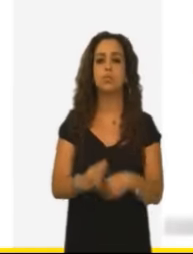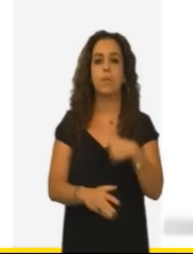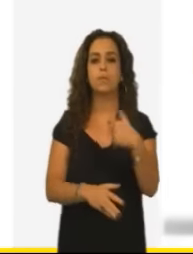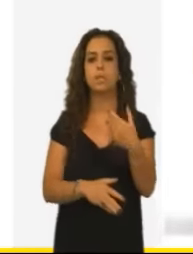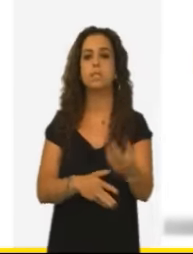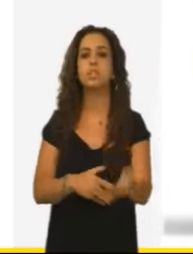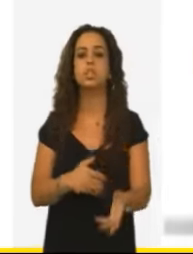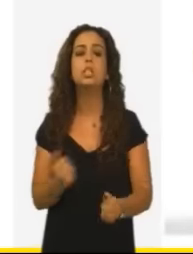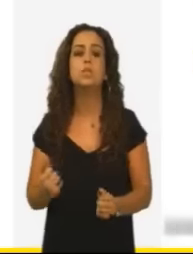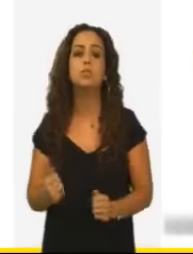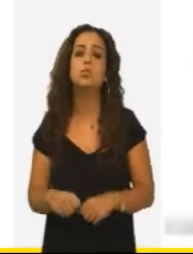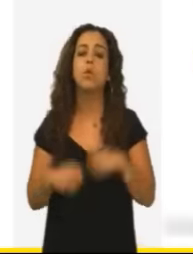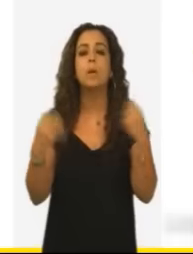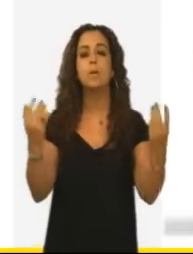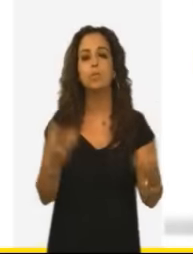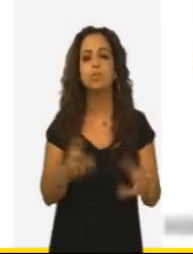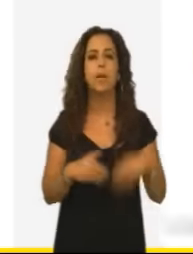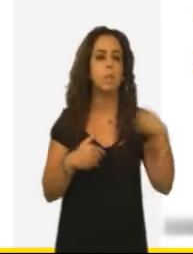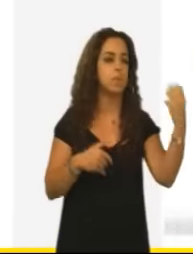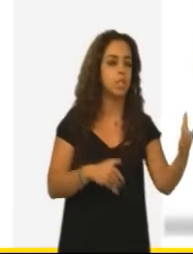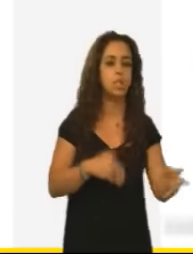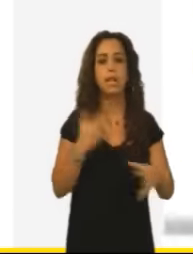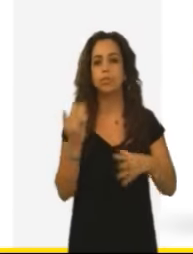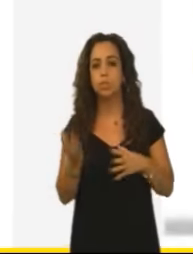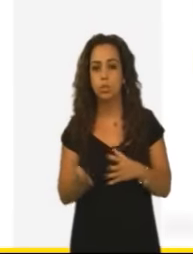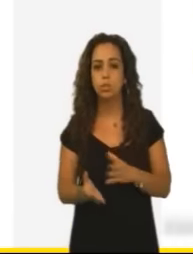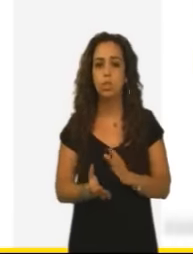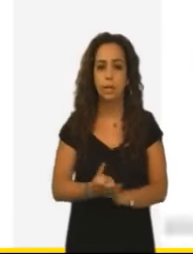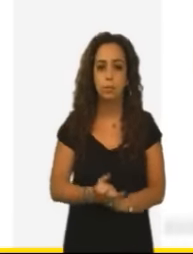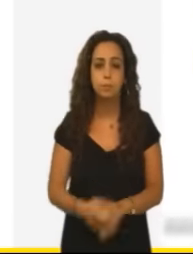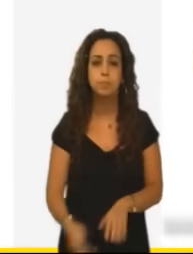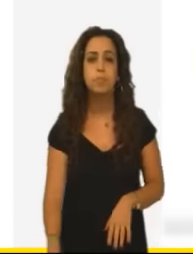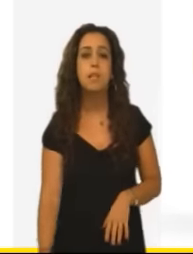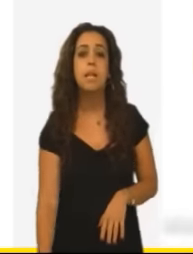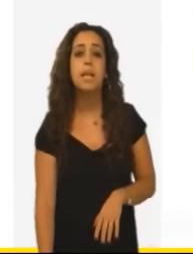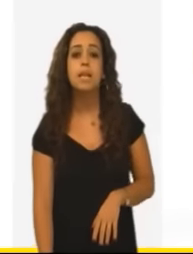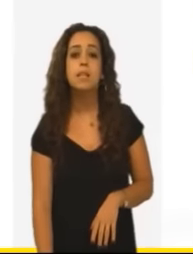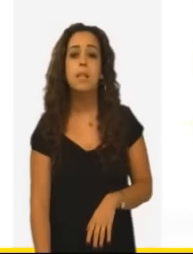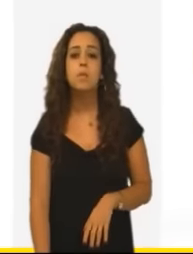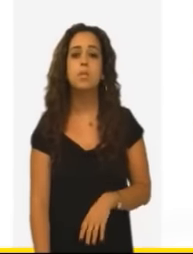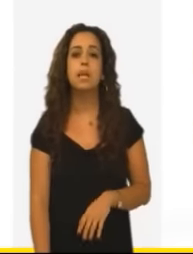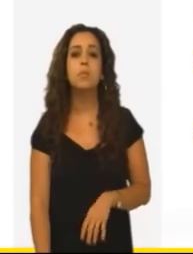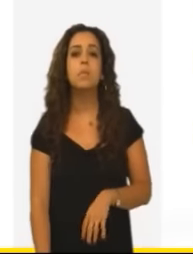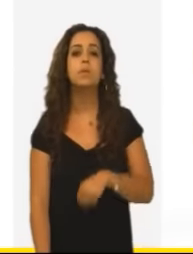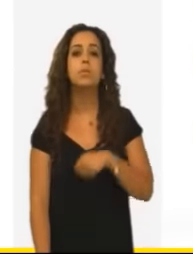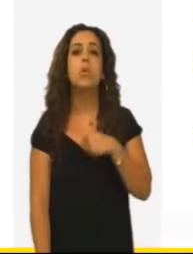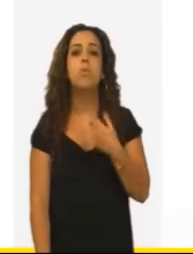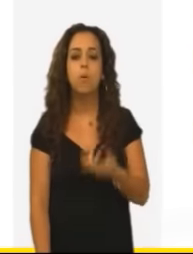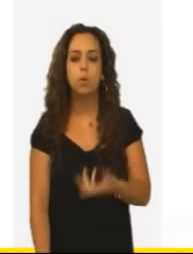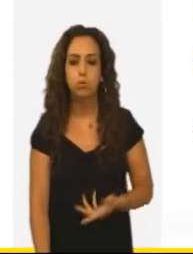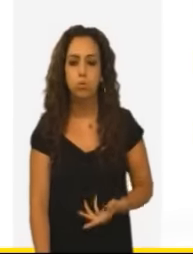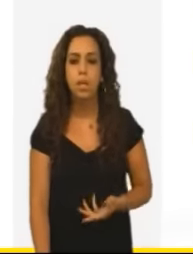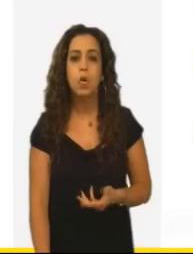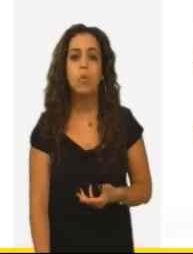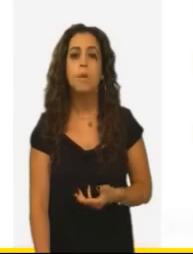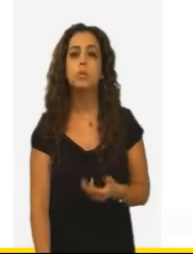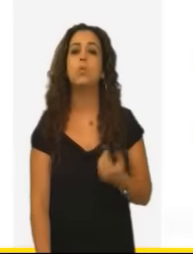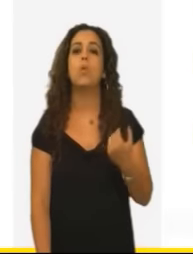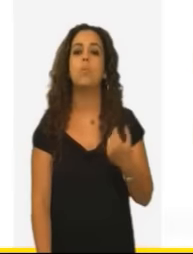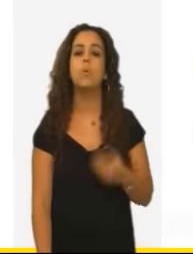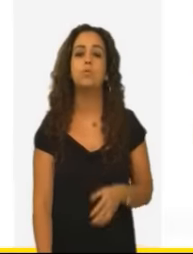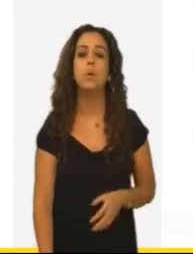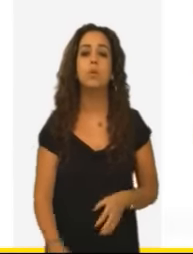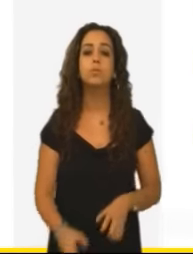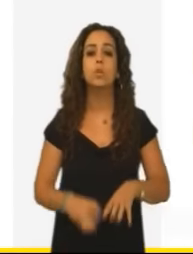sujeitos, os verbos transitivos, os complementos do verbo, objeto direto, objeto indireto. E temos aí o período composto. O